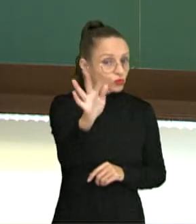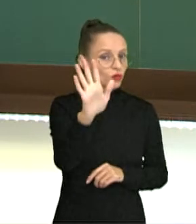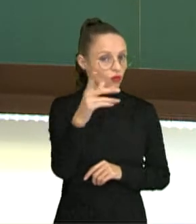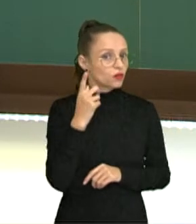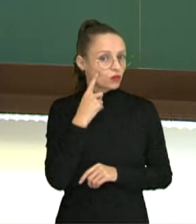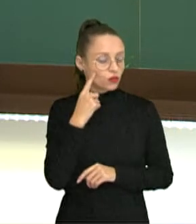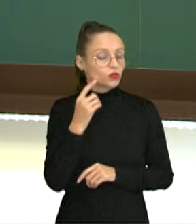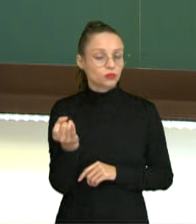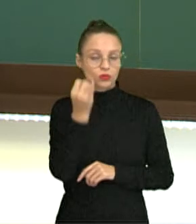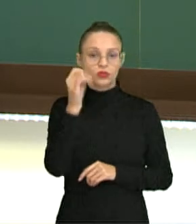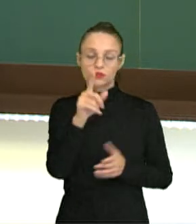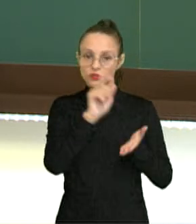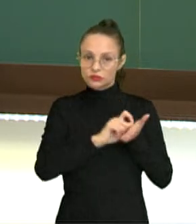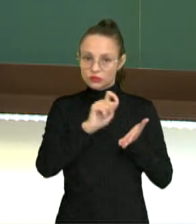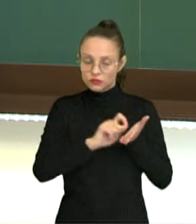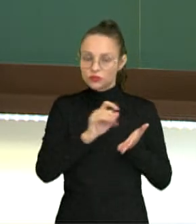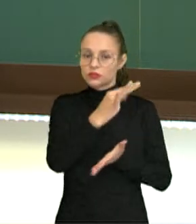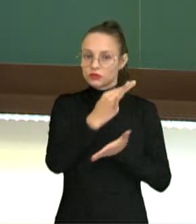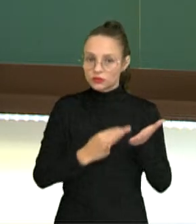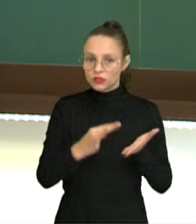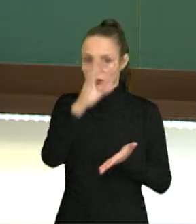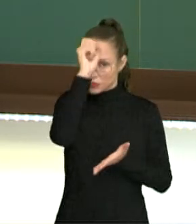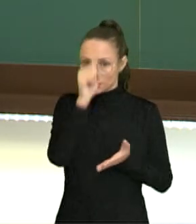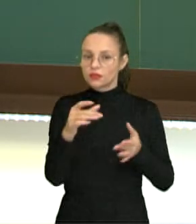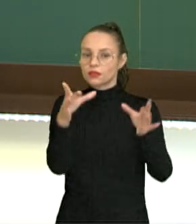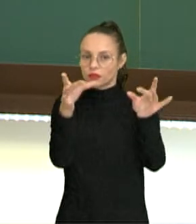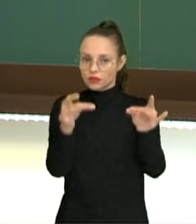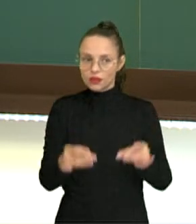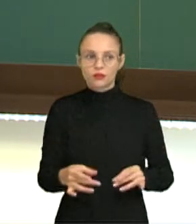importante isso na hora de revisar o texto. Atente para o detalhe.